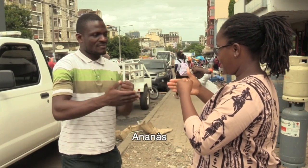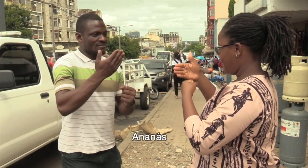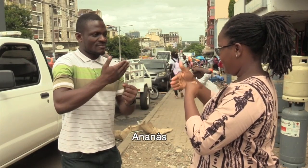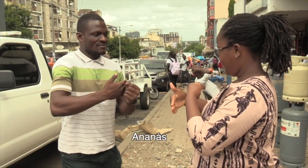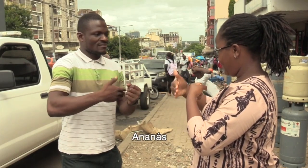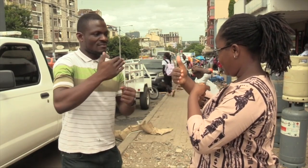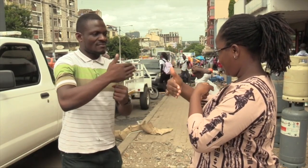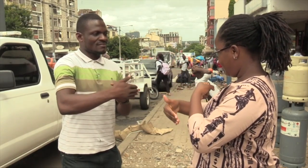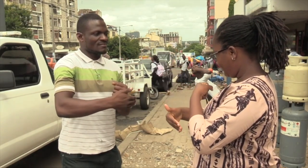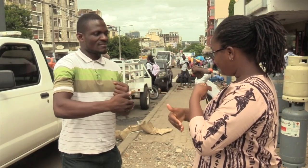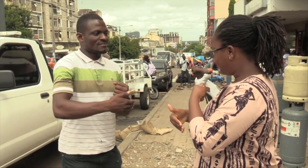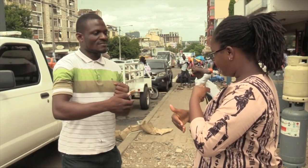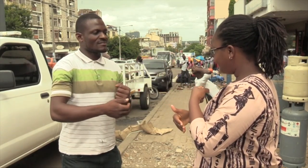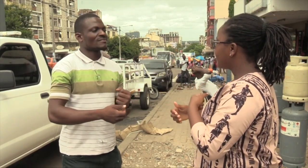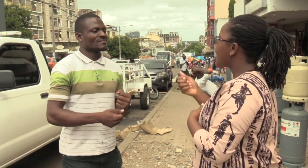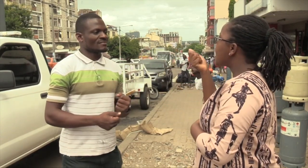Ananás